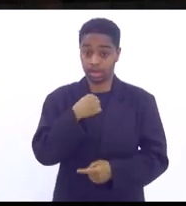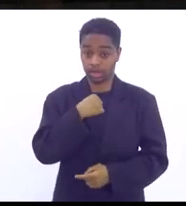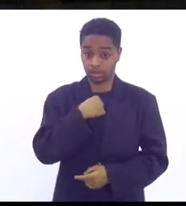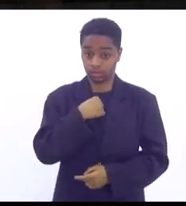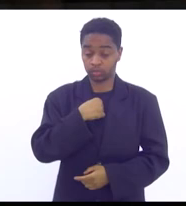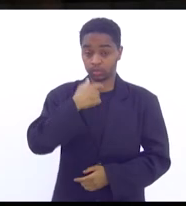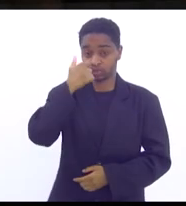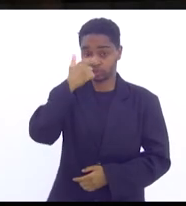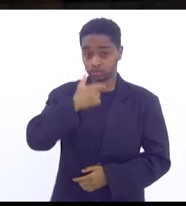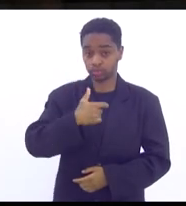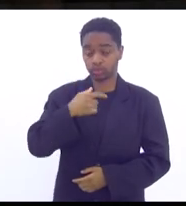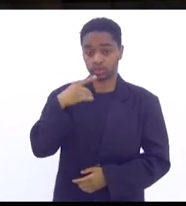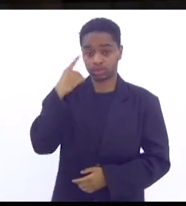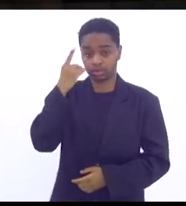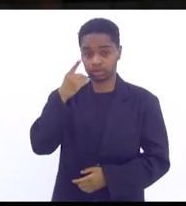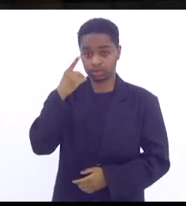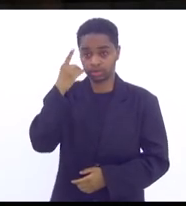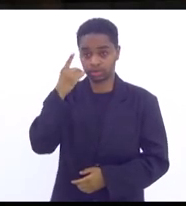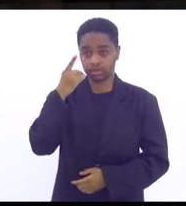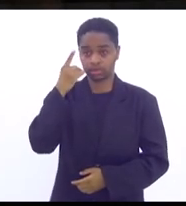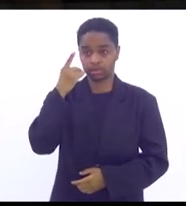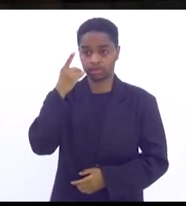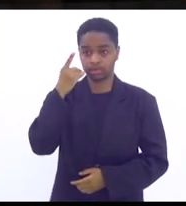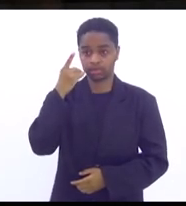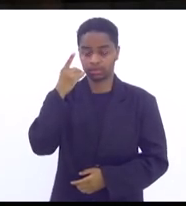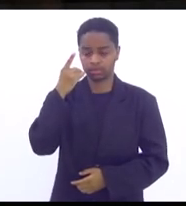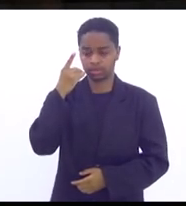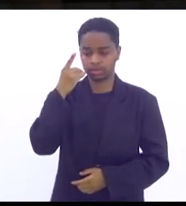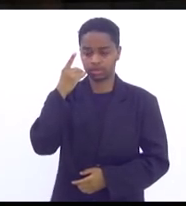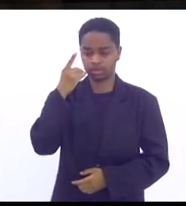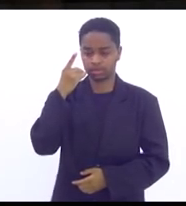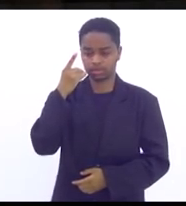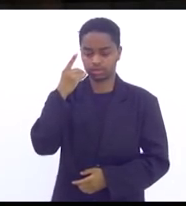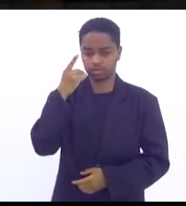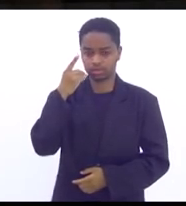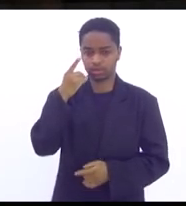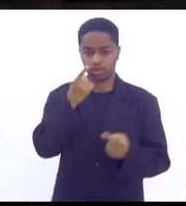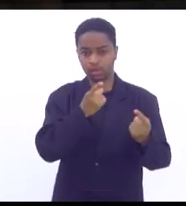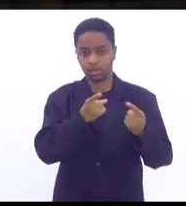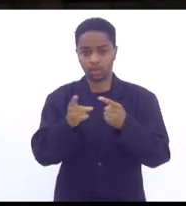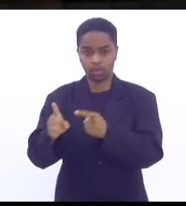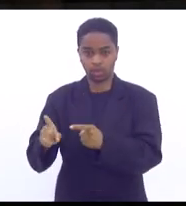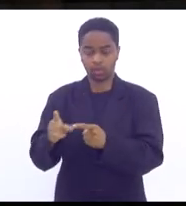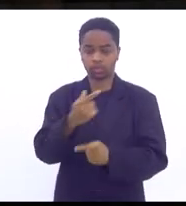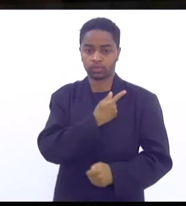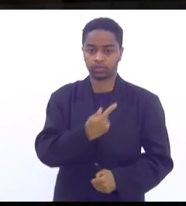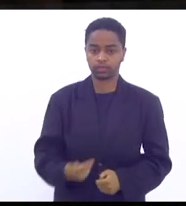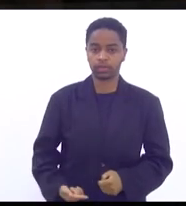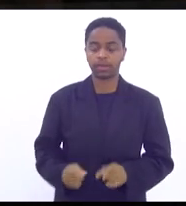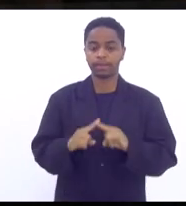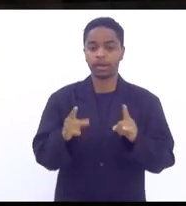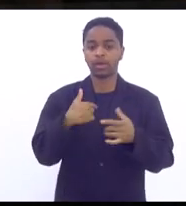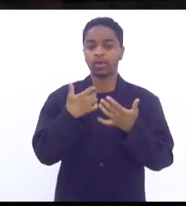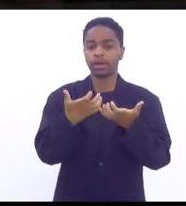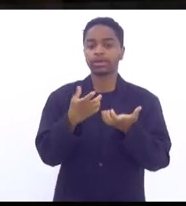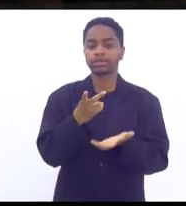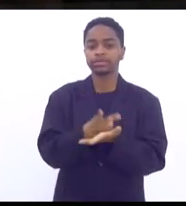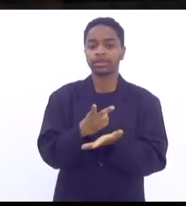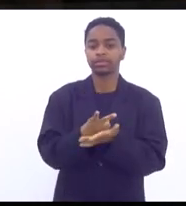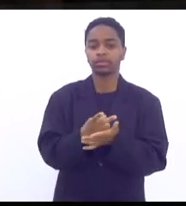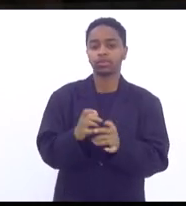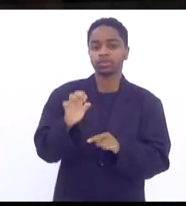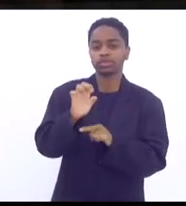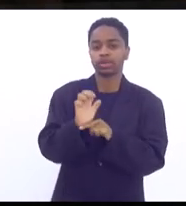parlamentar de oposição, sempre quero que o Estado dê certo e não dê